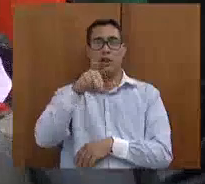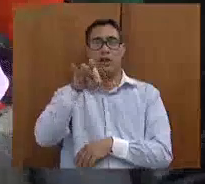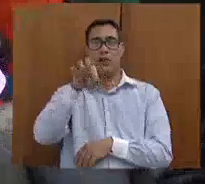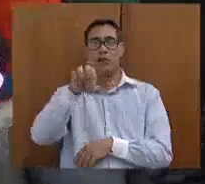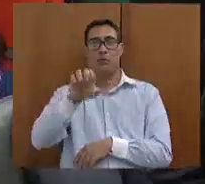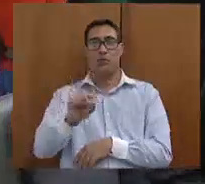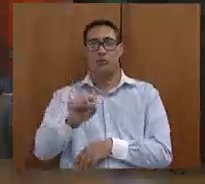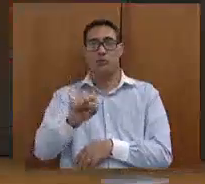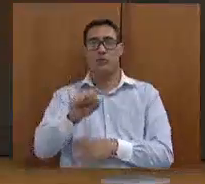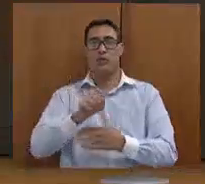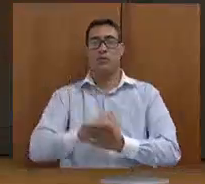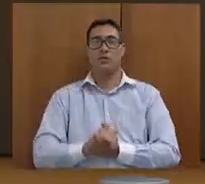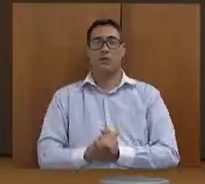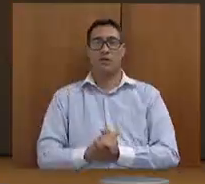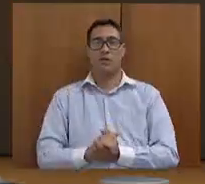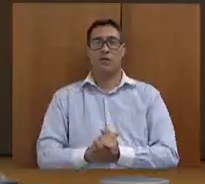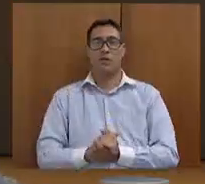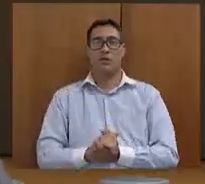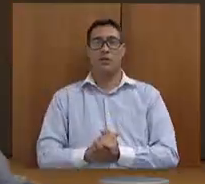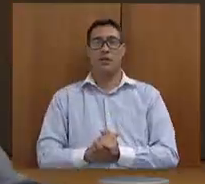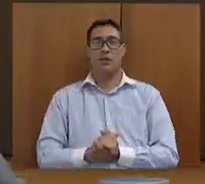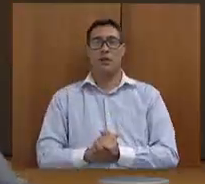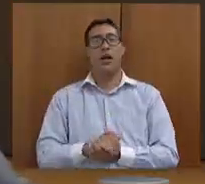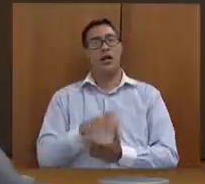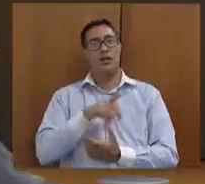a gente tem visto